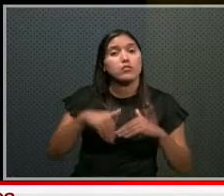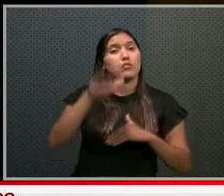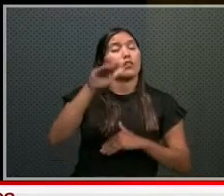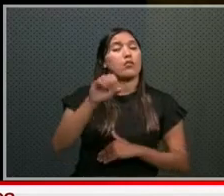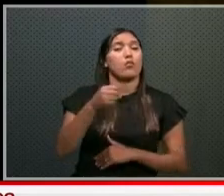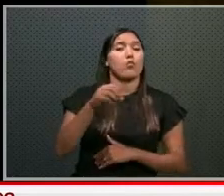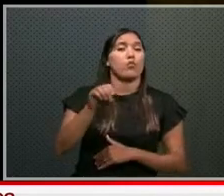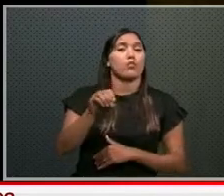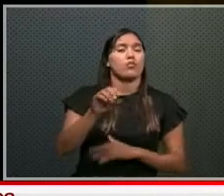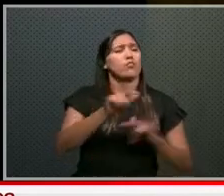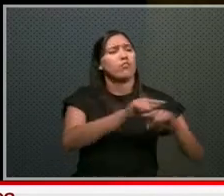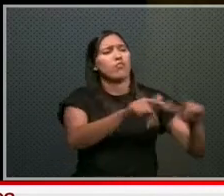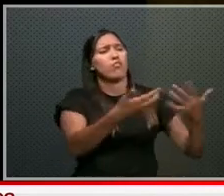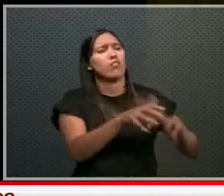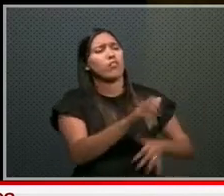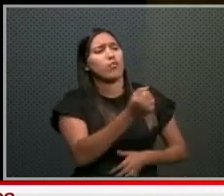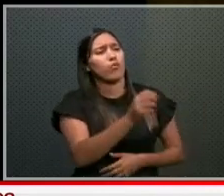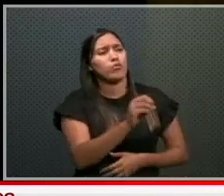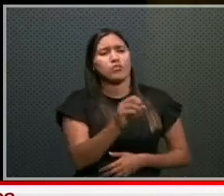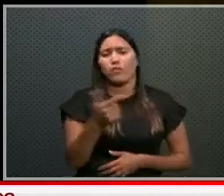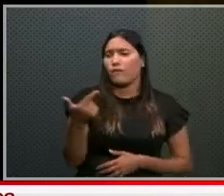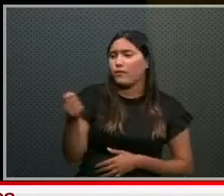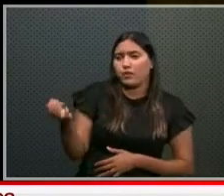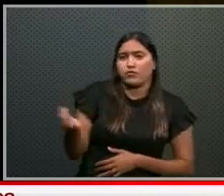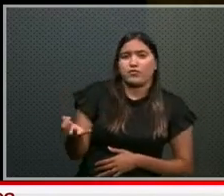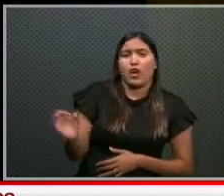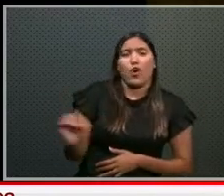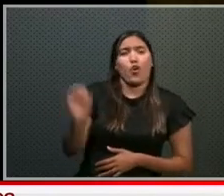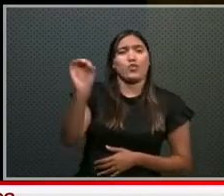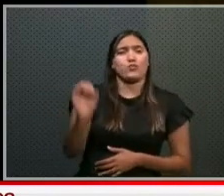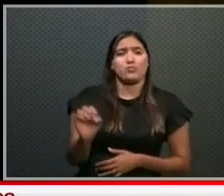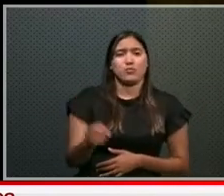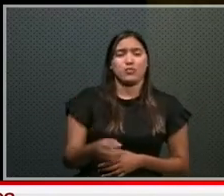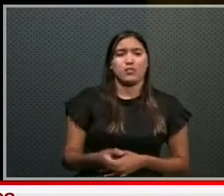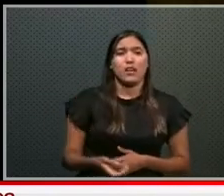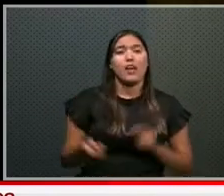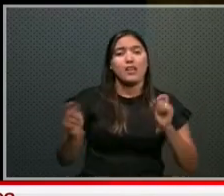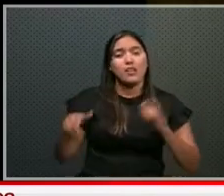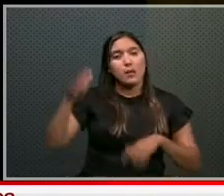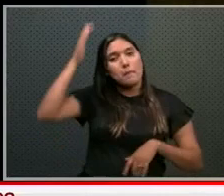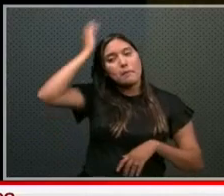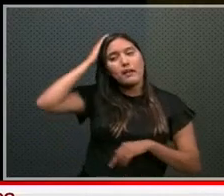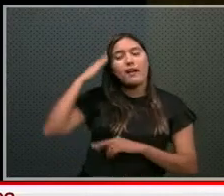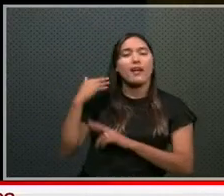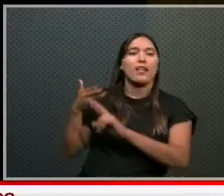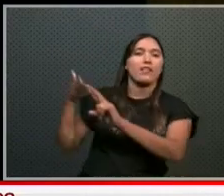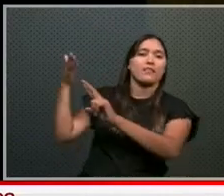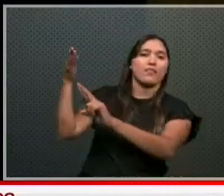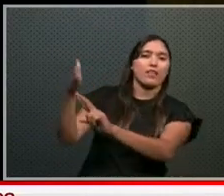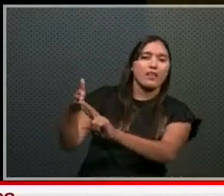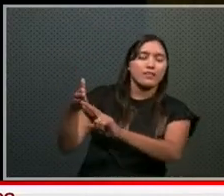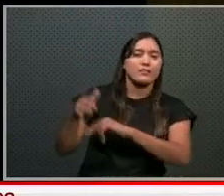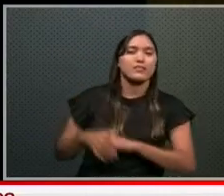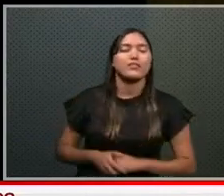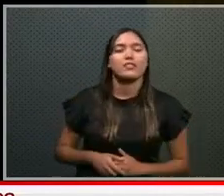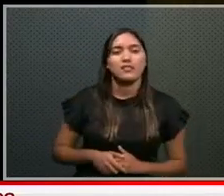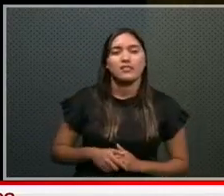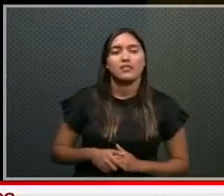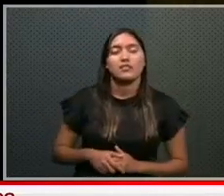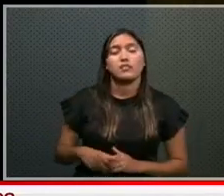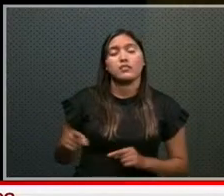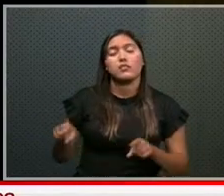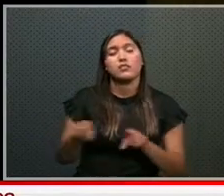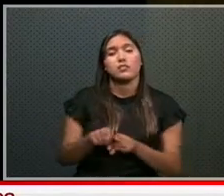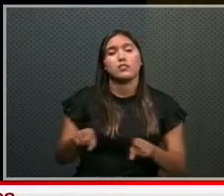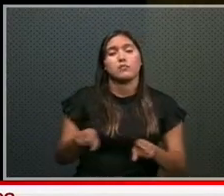louco ninguém que 80 né Duda 20 já seria sensacional já colocariam parar como uma grande referência serve para as